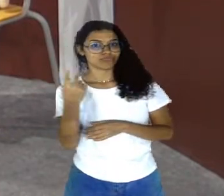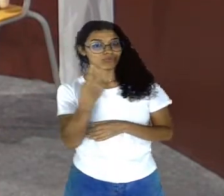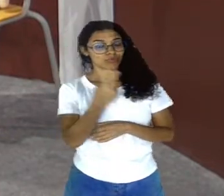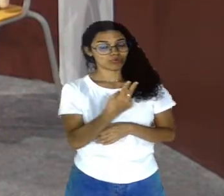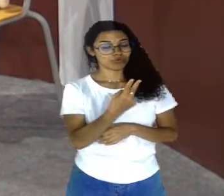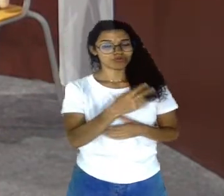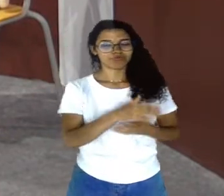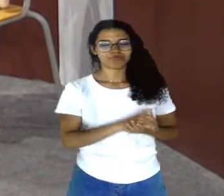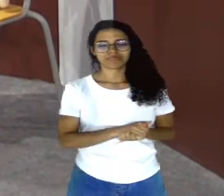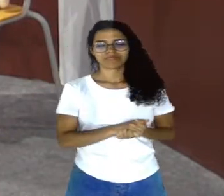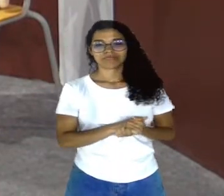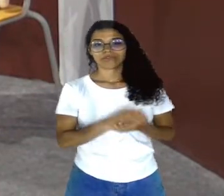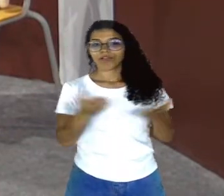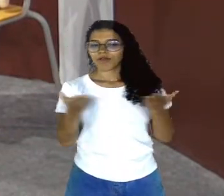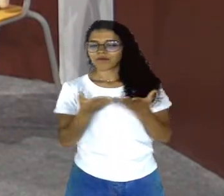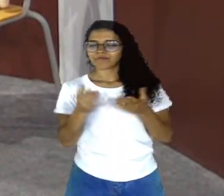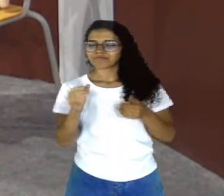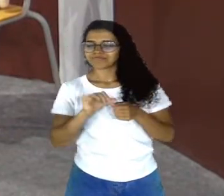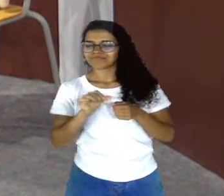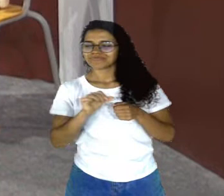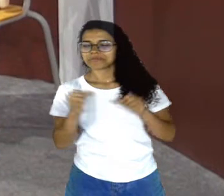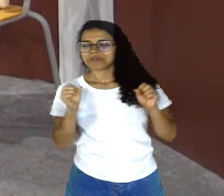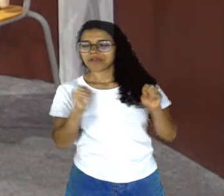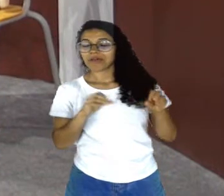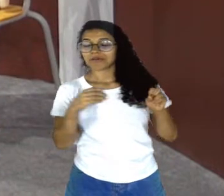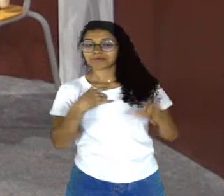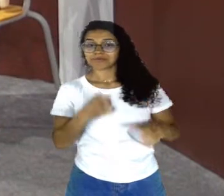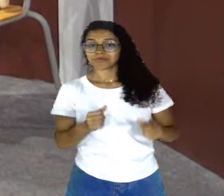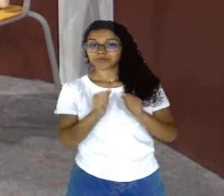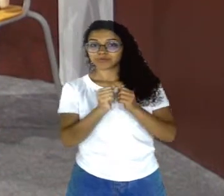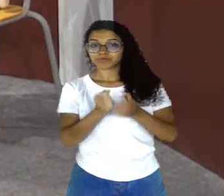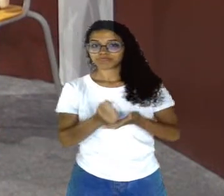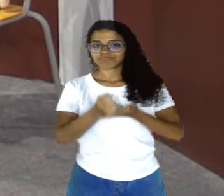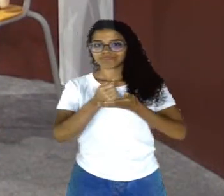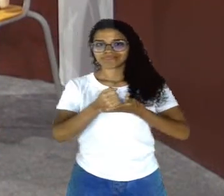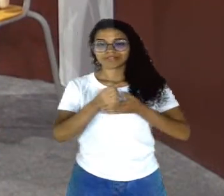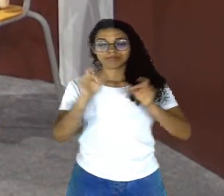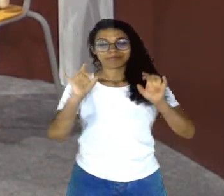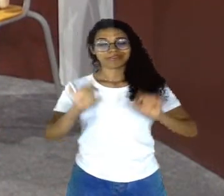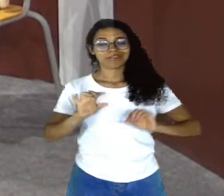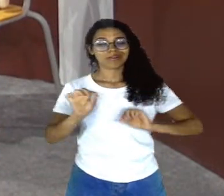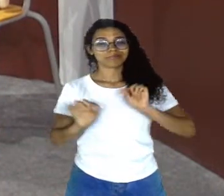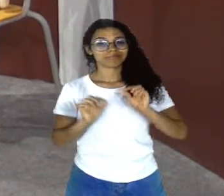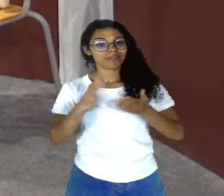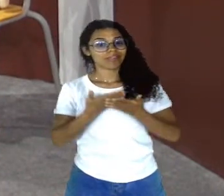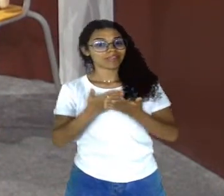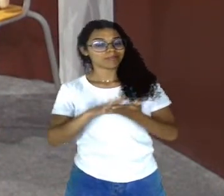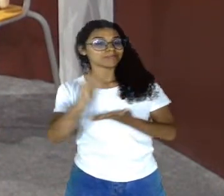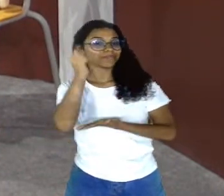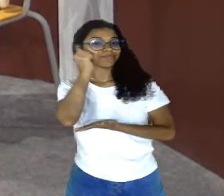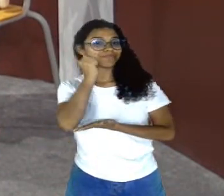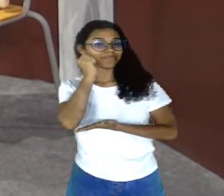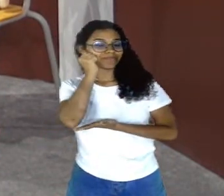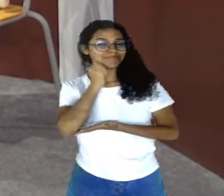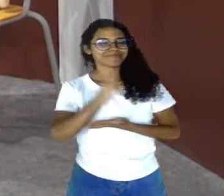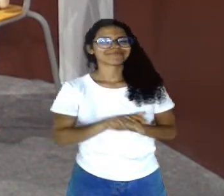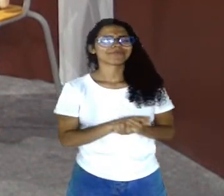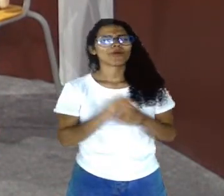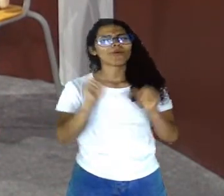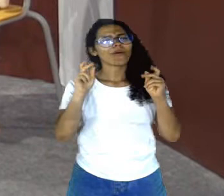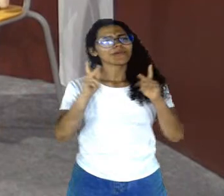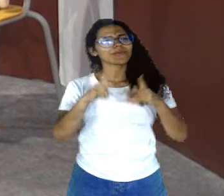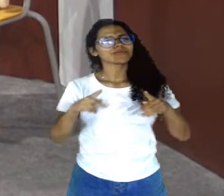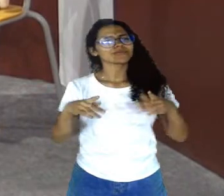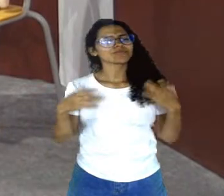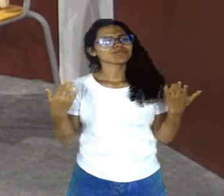2. Para a realização desta aula, eu estarei contando com a participação especial da nossa intérprete, Mari. Muito bem, professor.